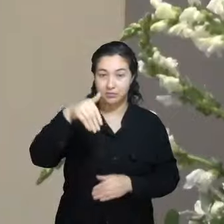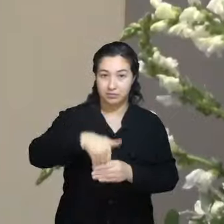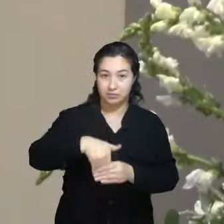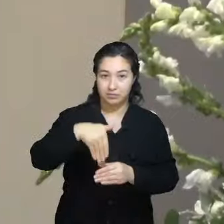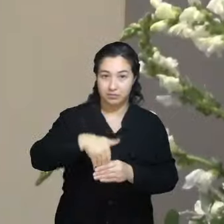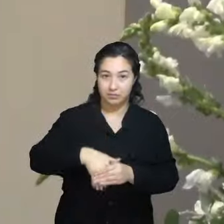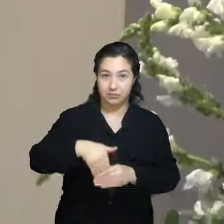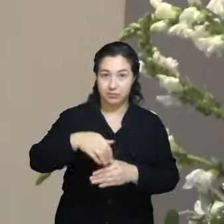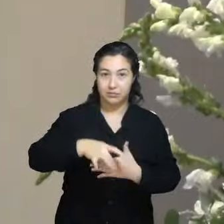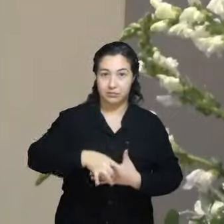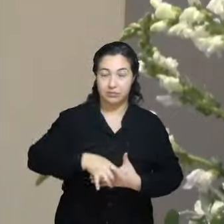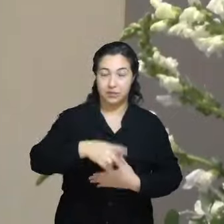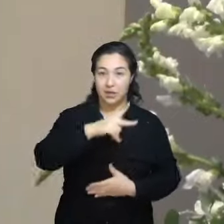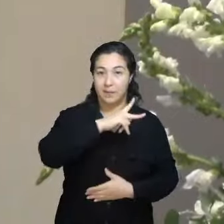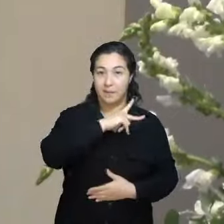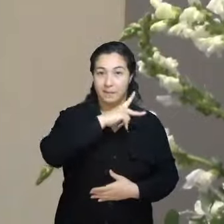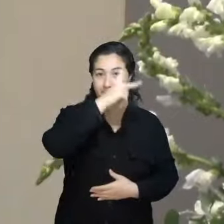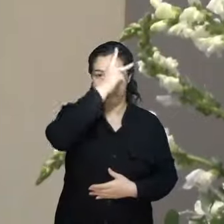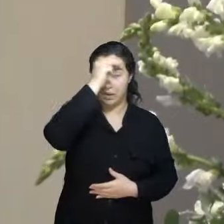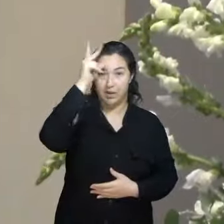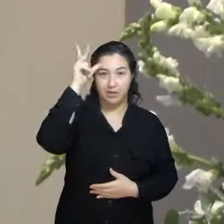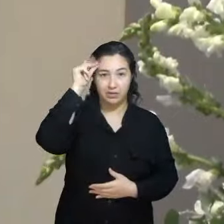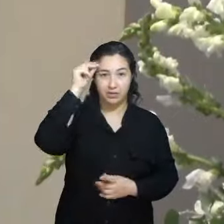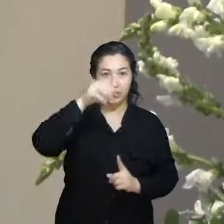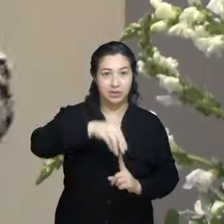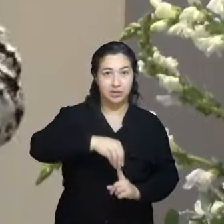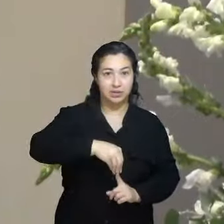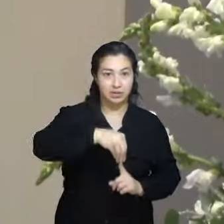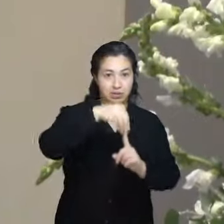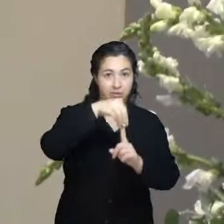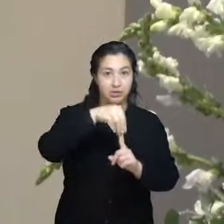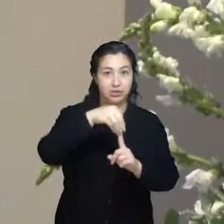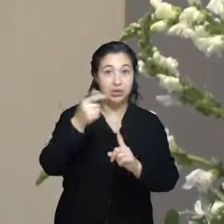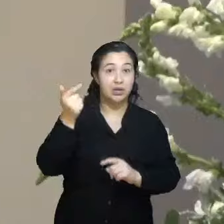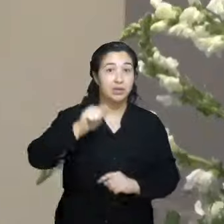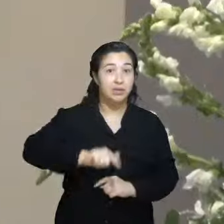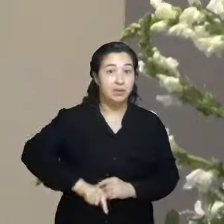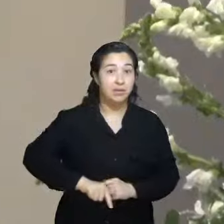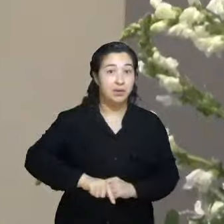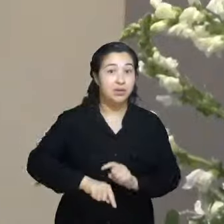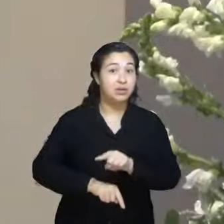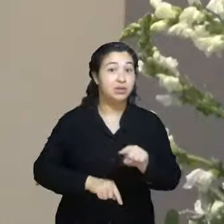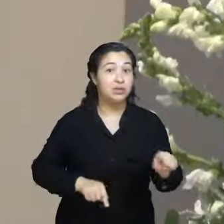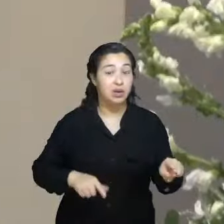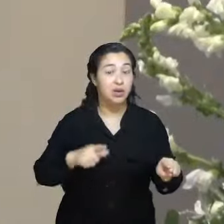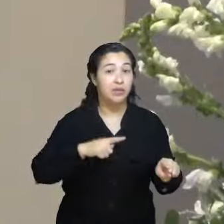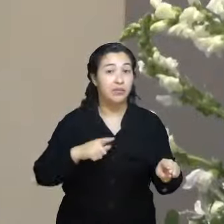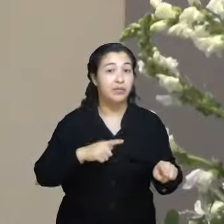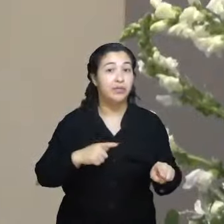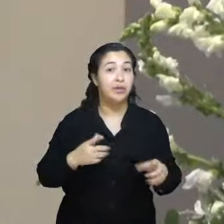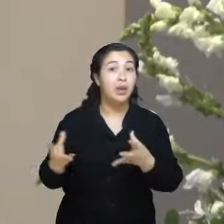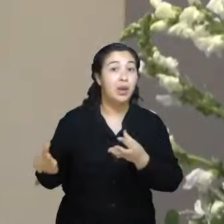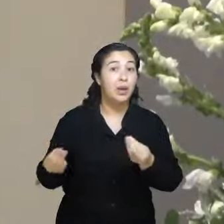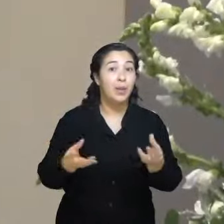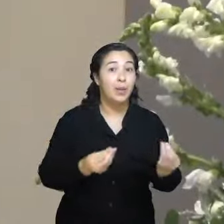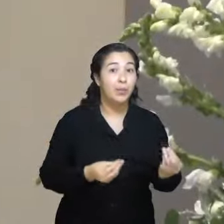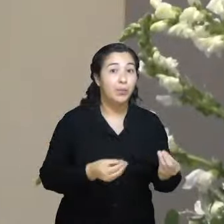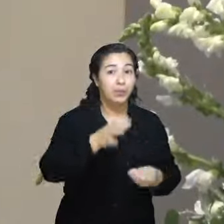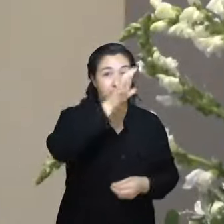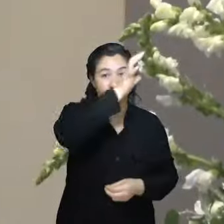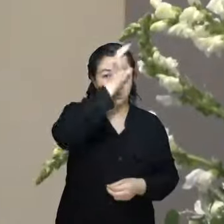destaque para dois municípios em que além das prefeitas as mulheres assumiram a maioria nas na Câmara de